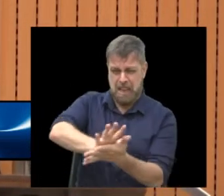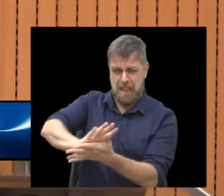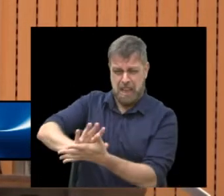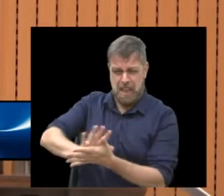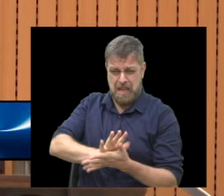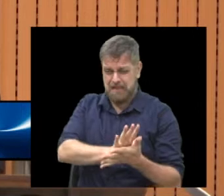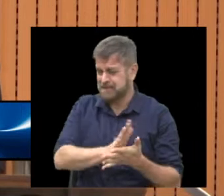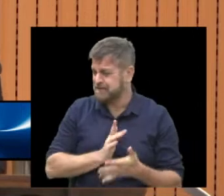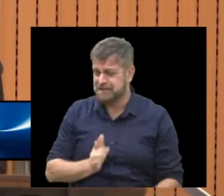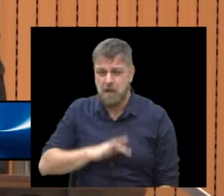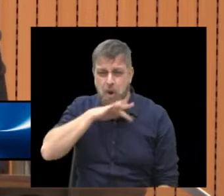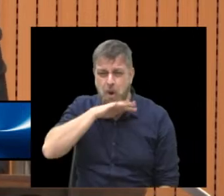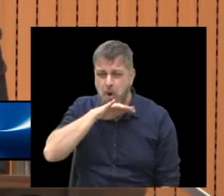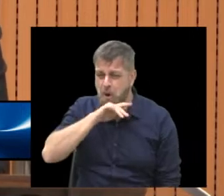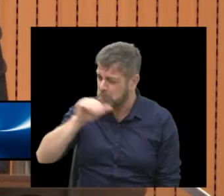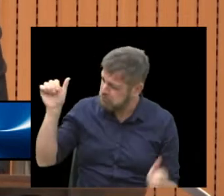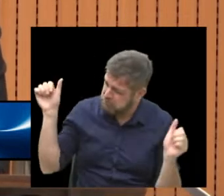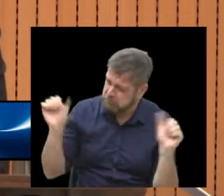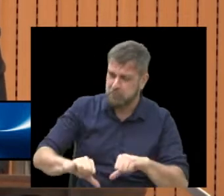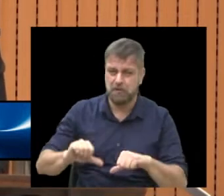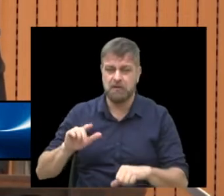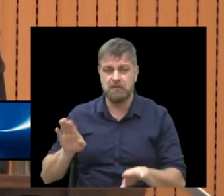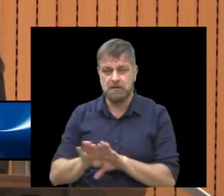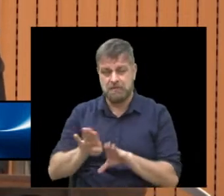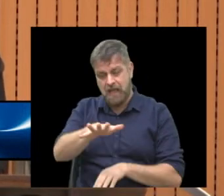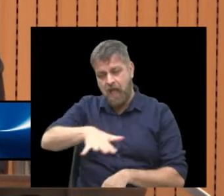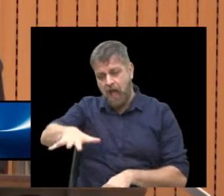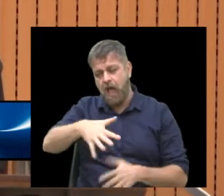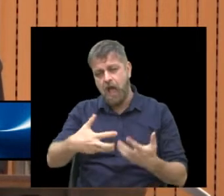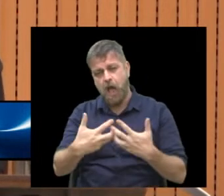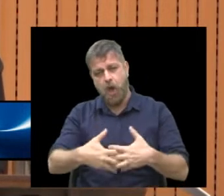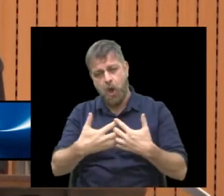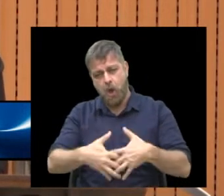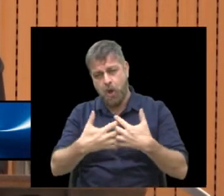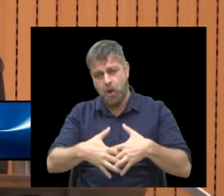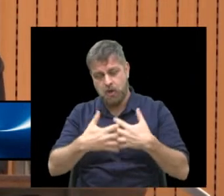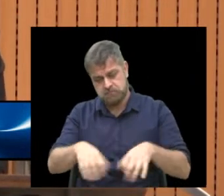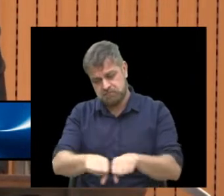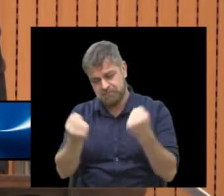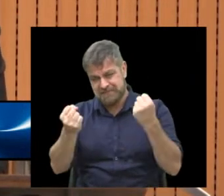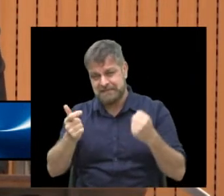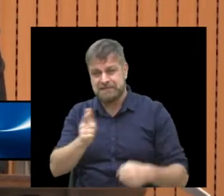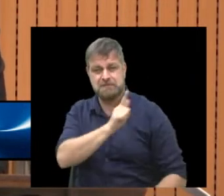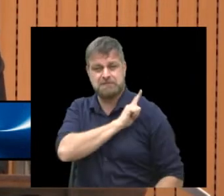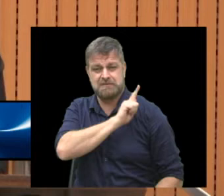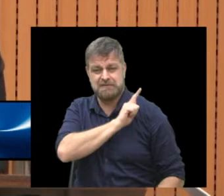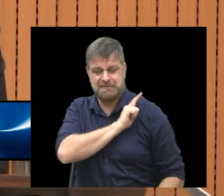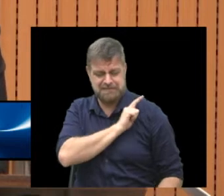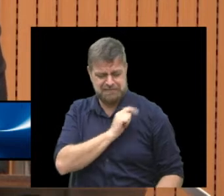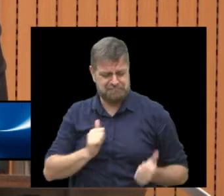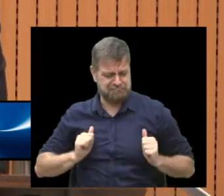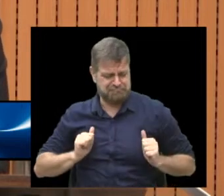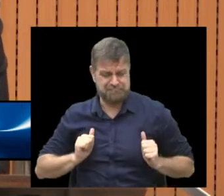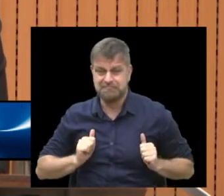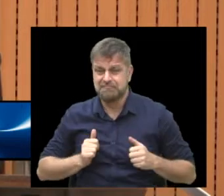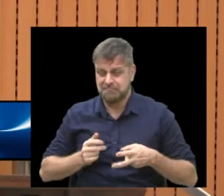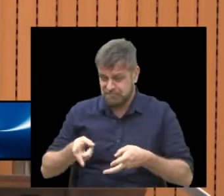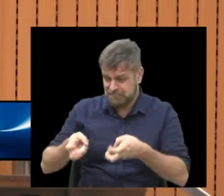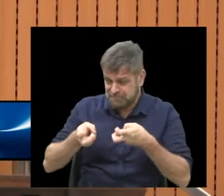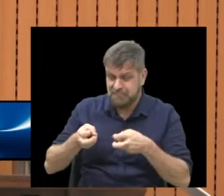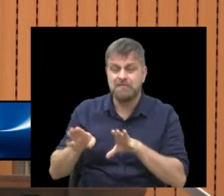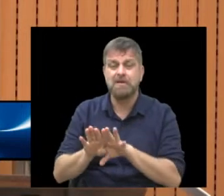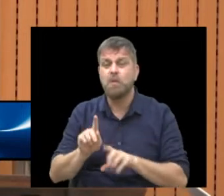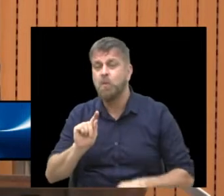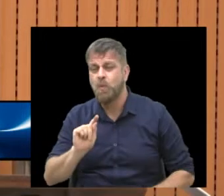desestruturação completa das redes de funcionamento do hospital, das estruturas de gestão, né. Vi também que